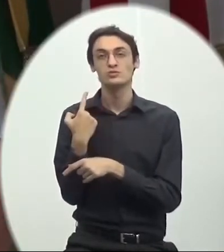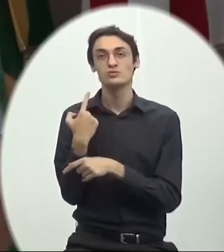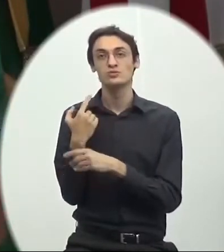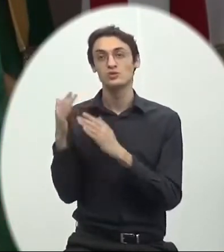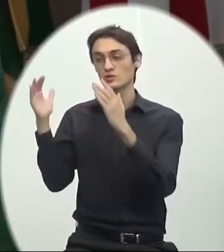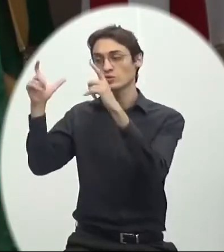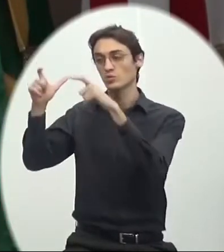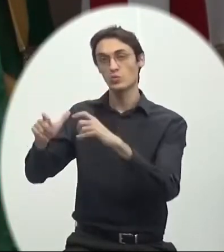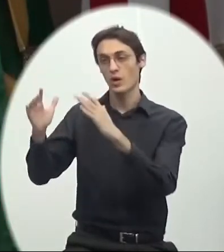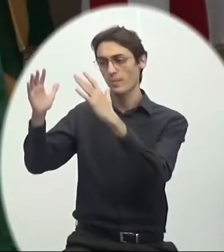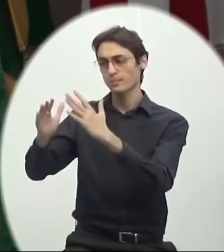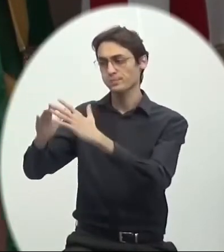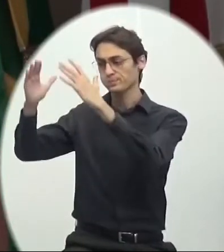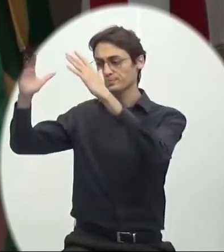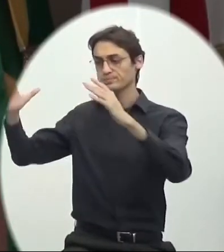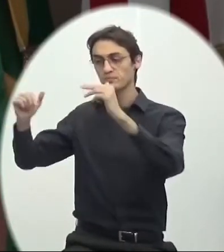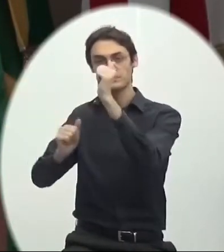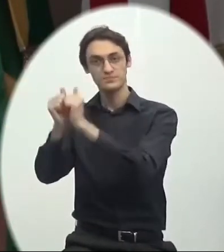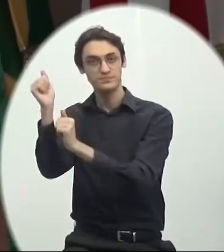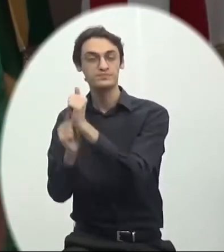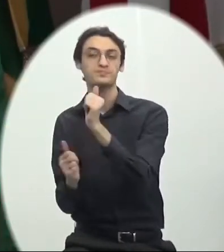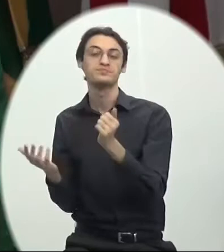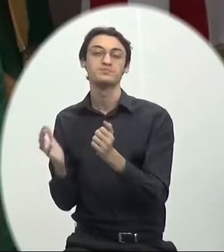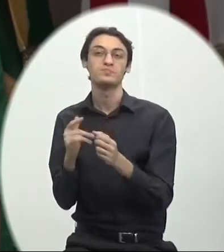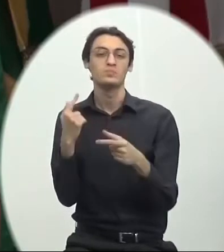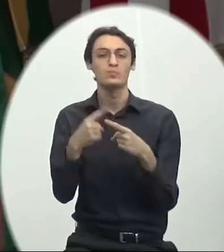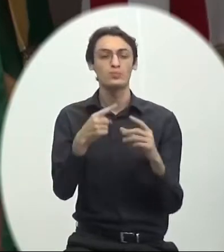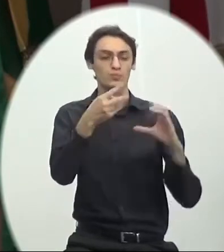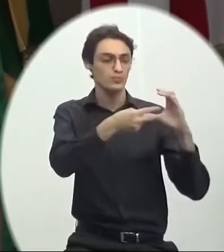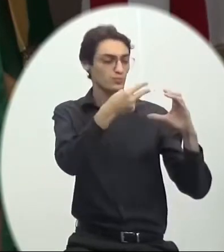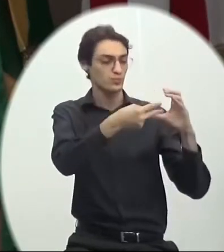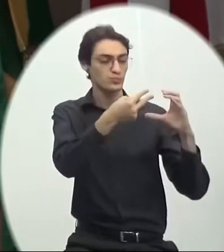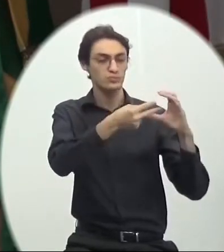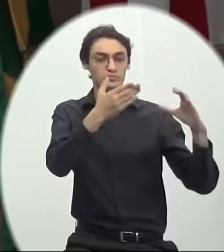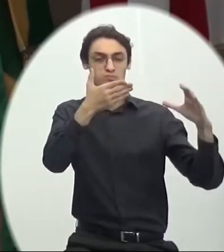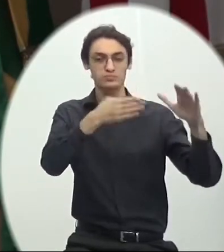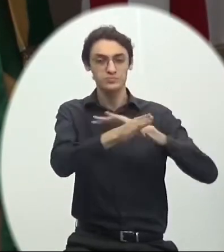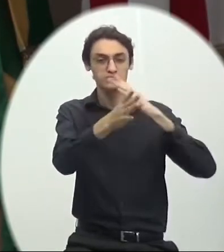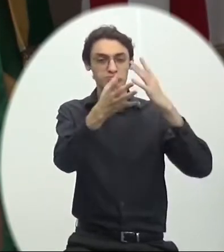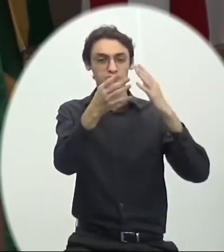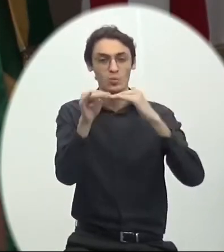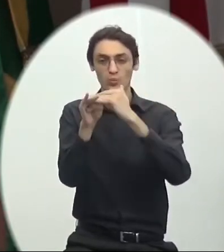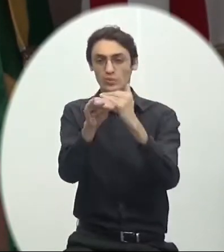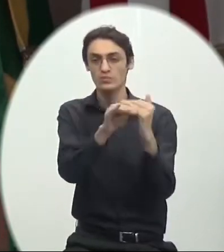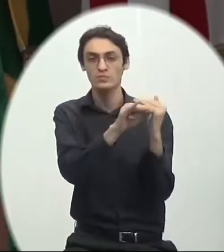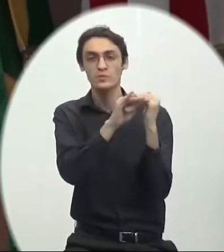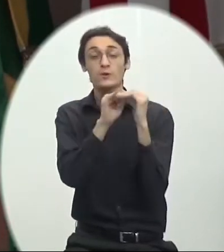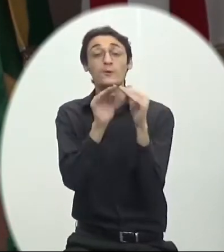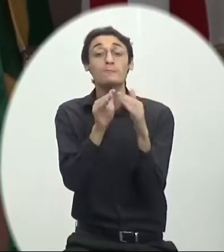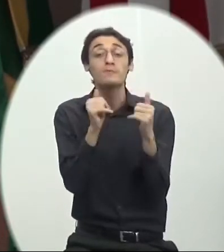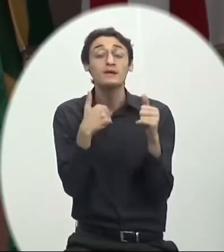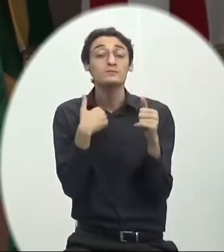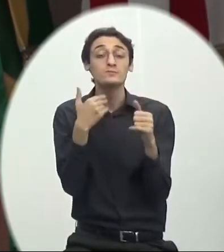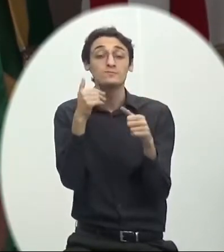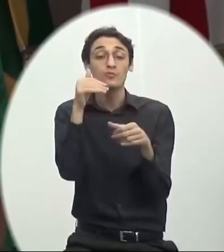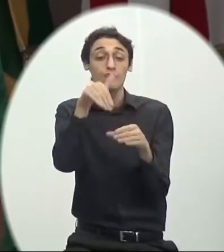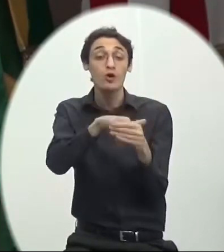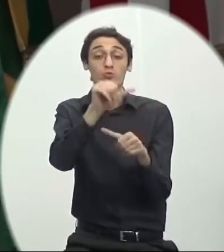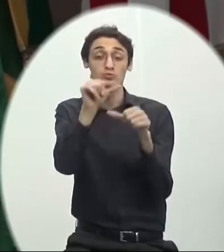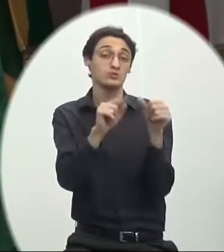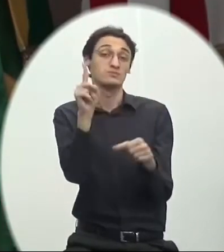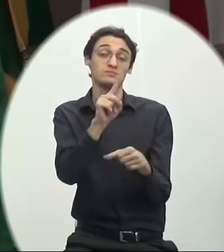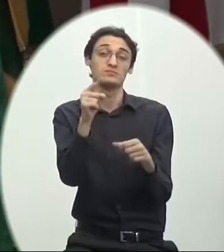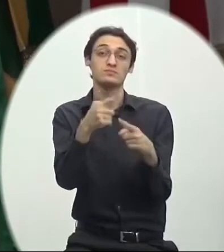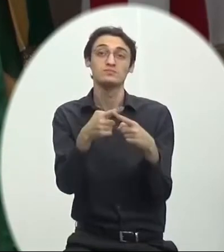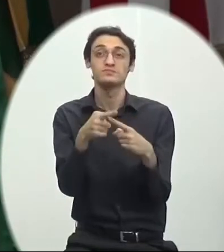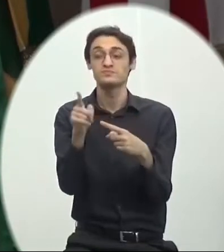que que a Câmara aprovou por unanimidade, e eu peço que os vereadores não mudem seu voto? Primeiro, porque nós estamos cobrando